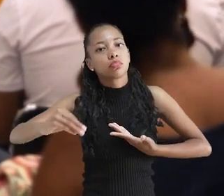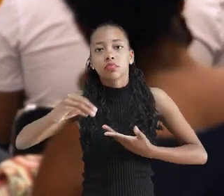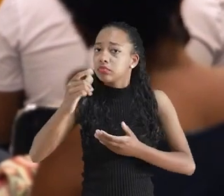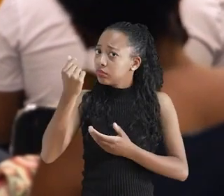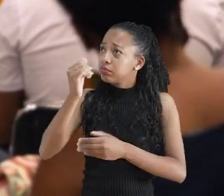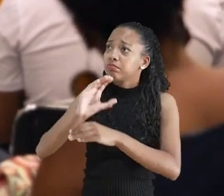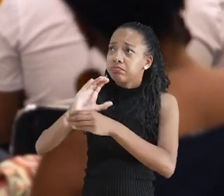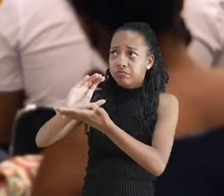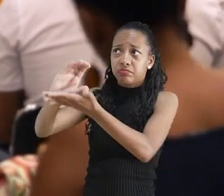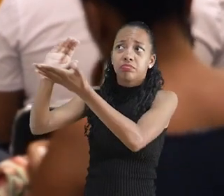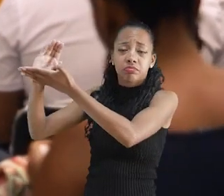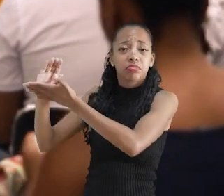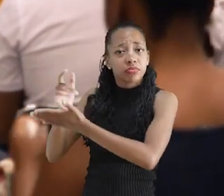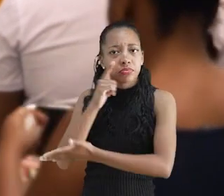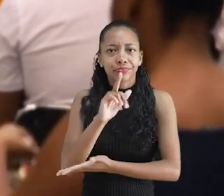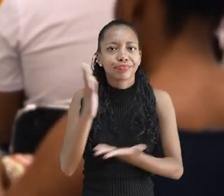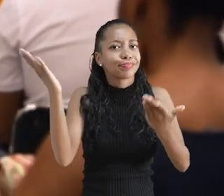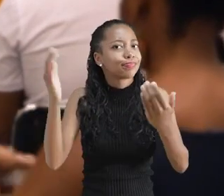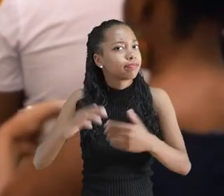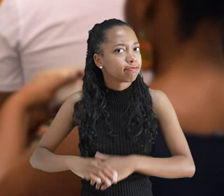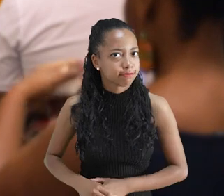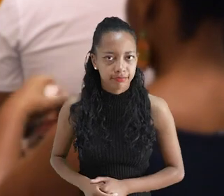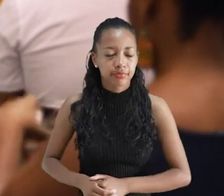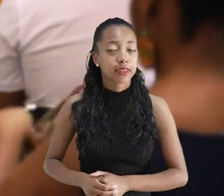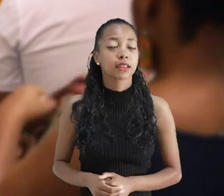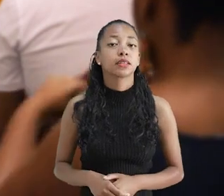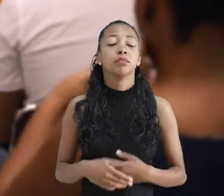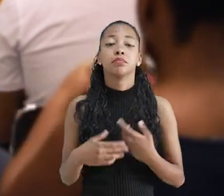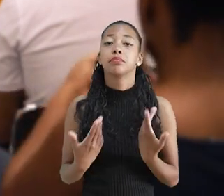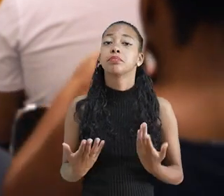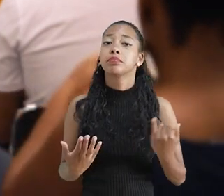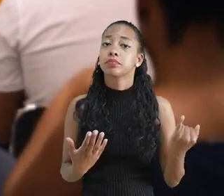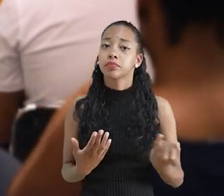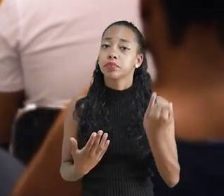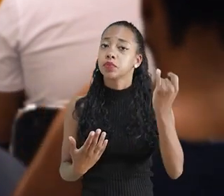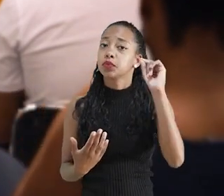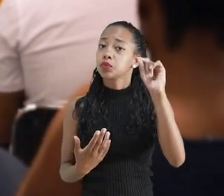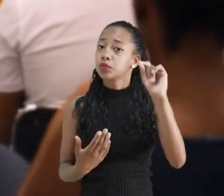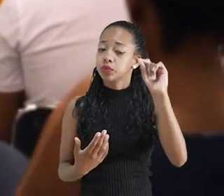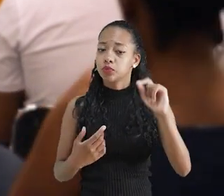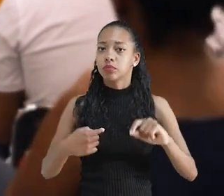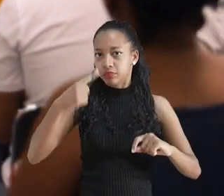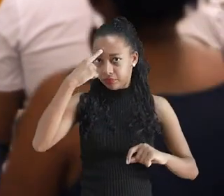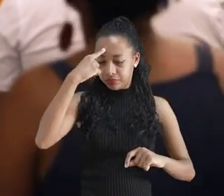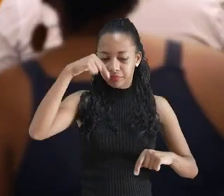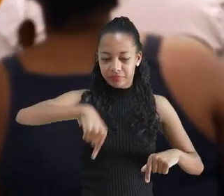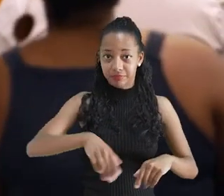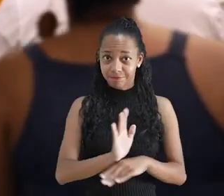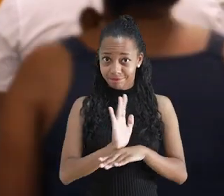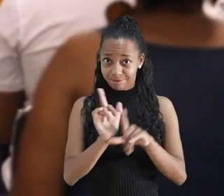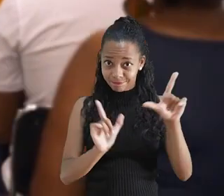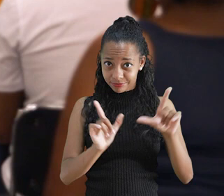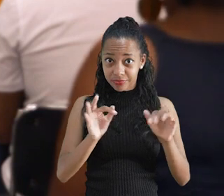acho que para encerrar fica na nossa cabeça aqui também a importância de que a gente entenda que esse cinema que a gente faz existe